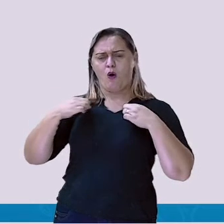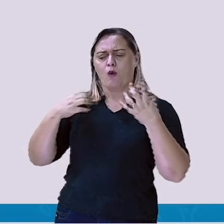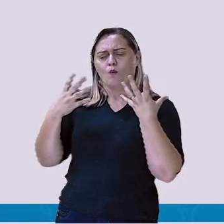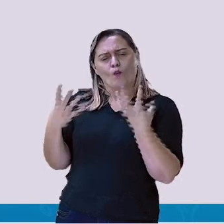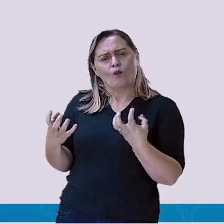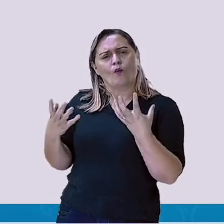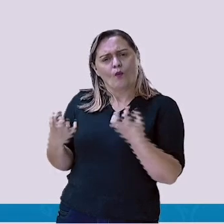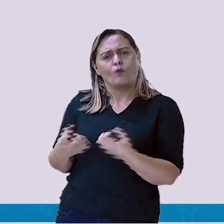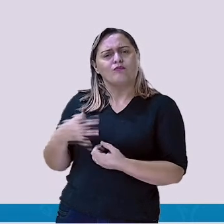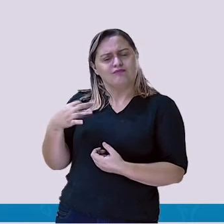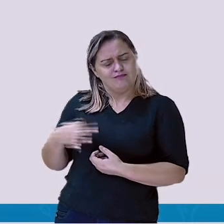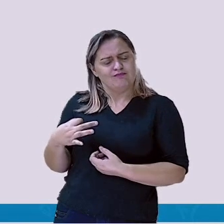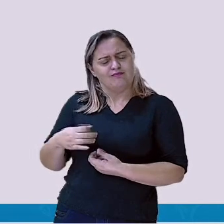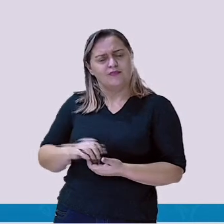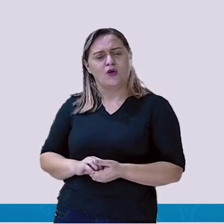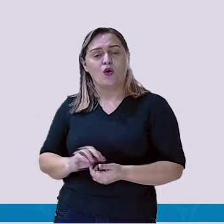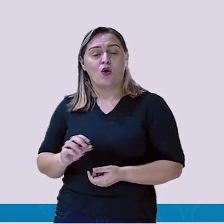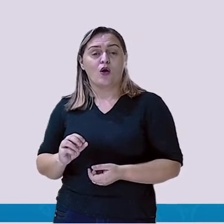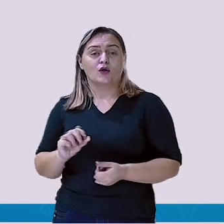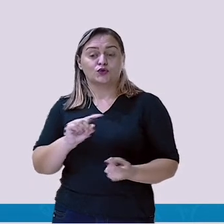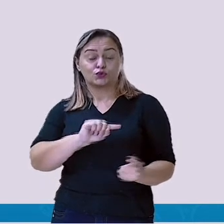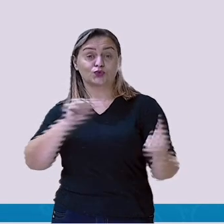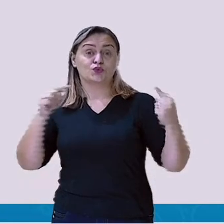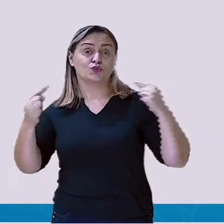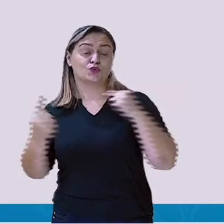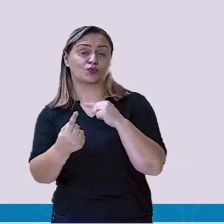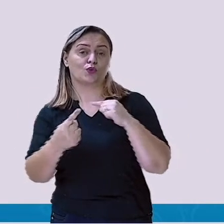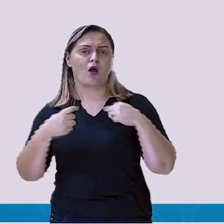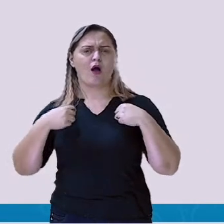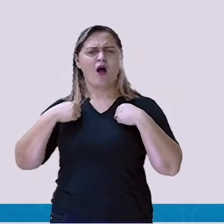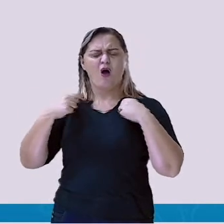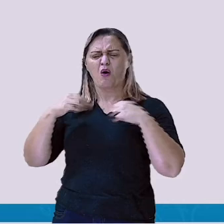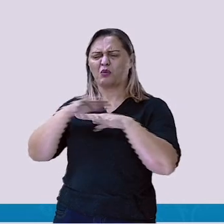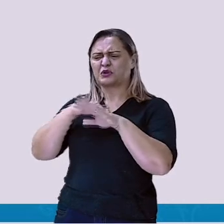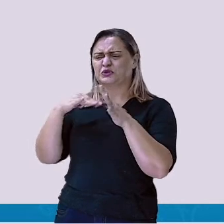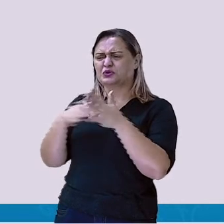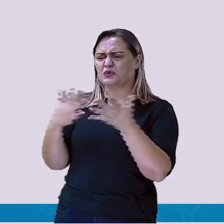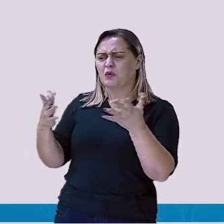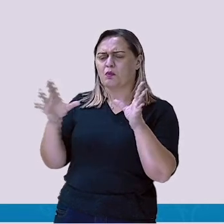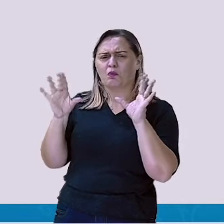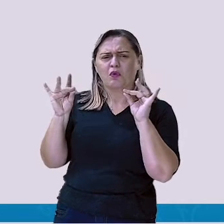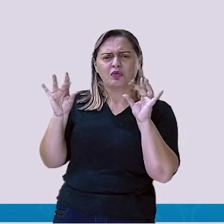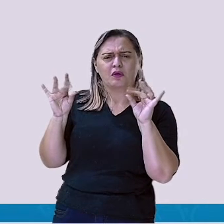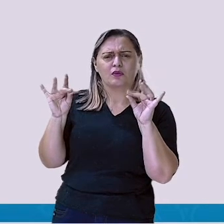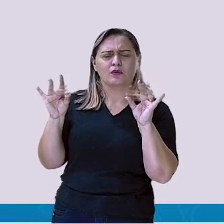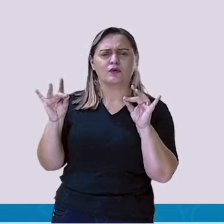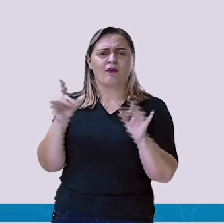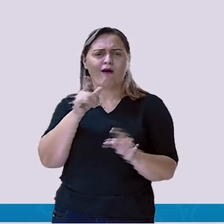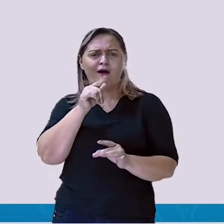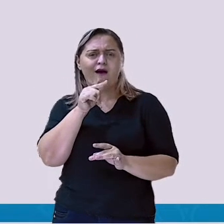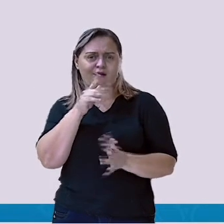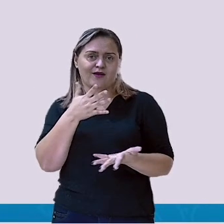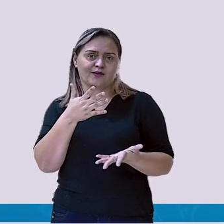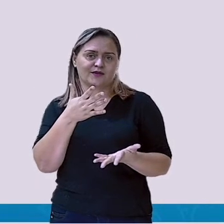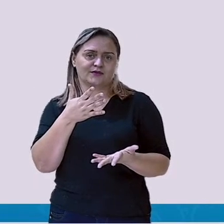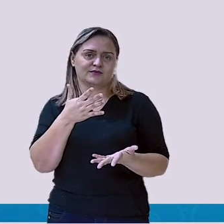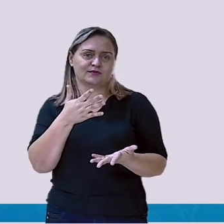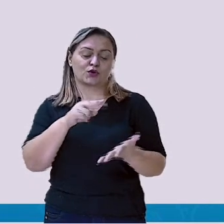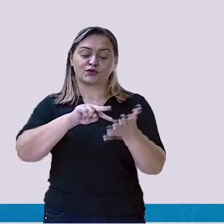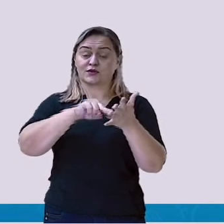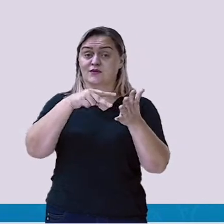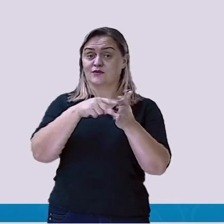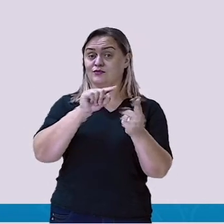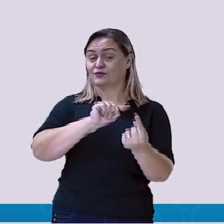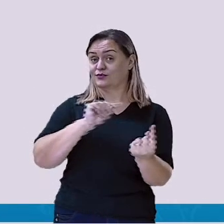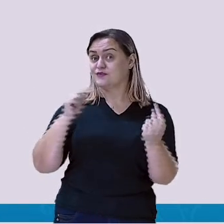A roupa está toda molhada ou toda encharcada, eu poderia colocar também, né? Uma é totalmente contrária